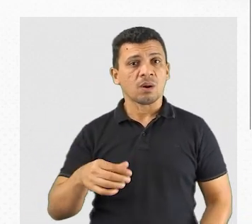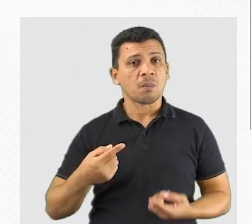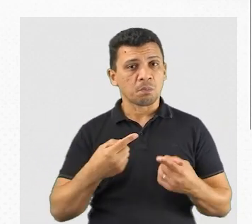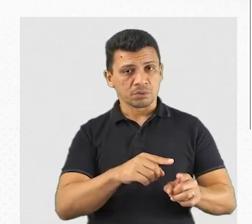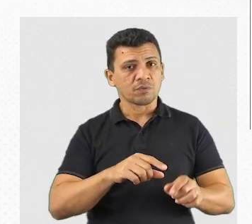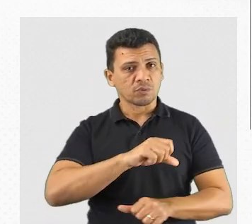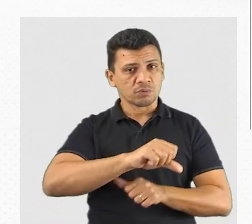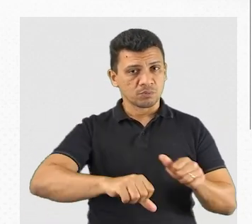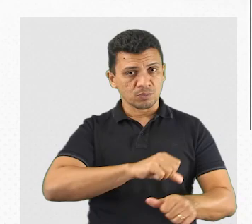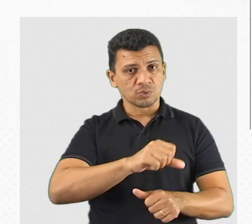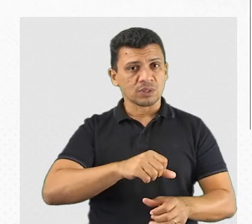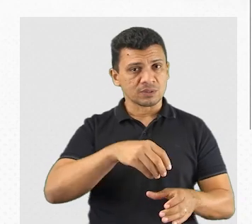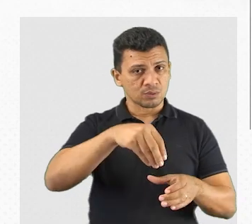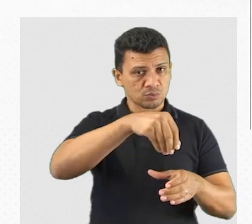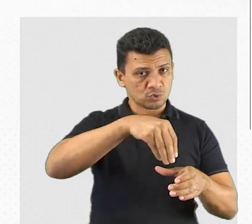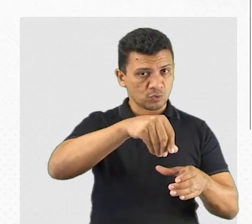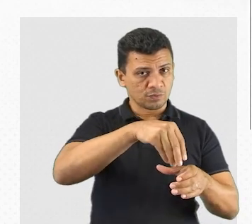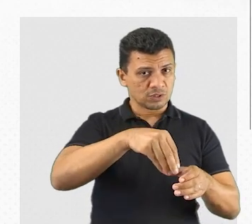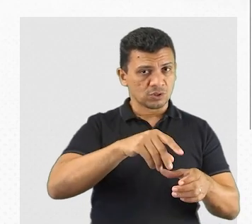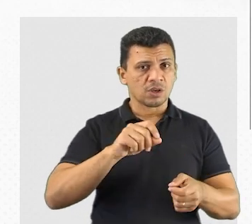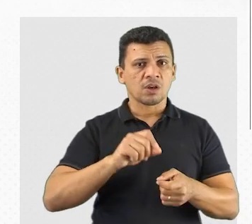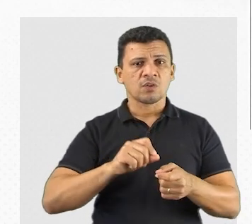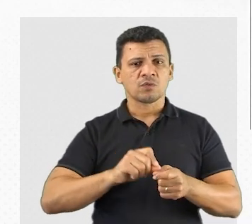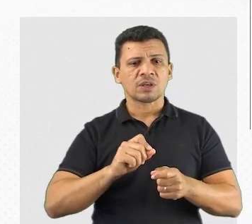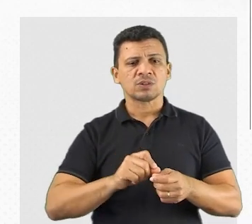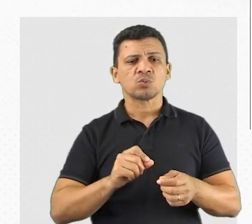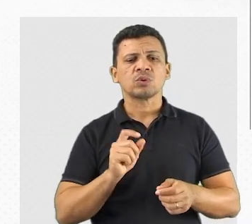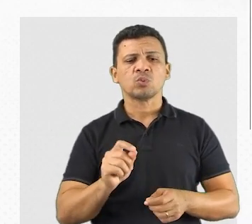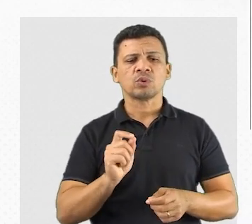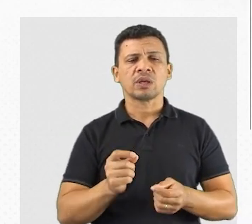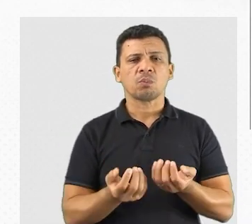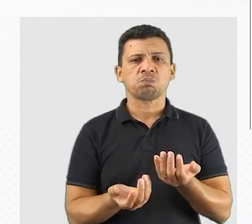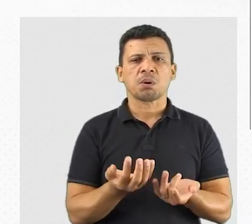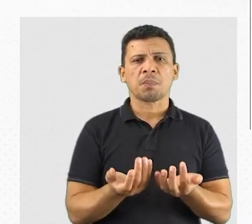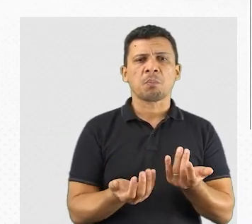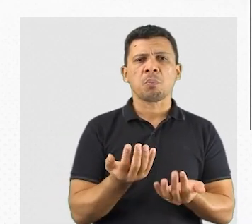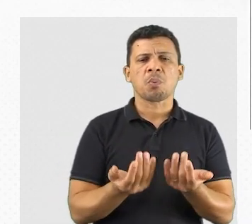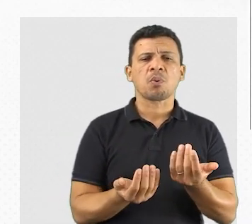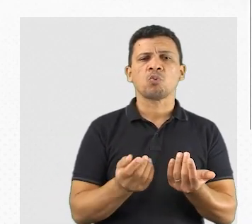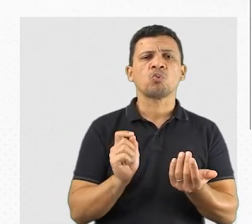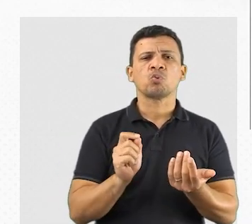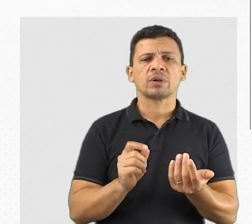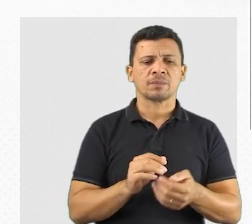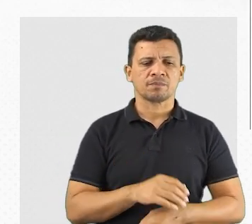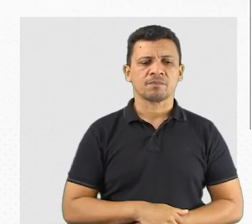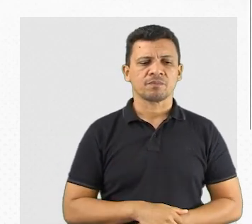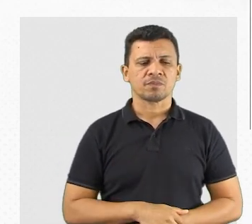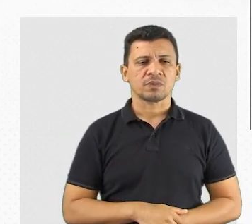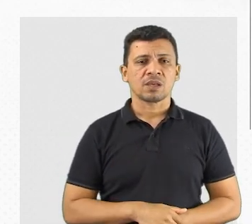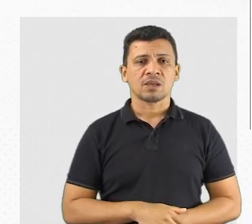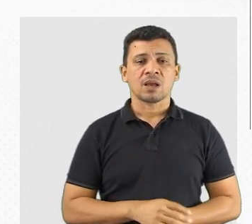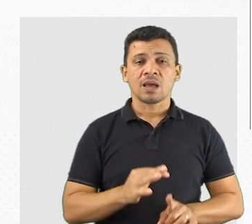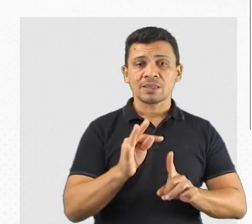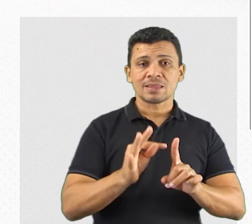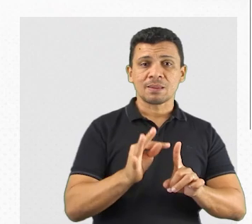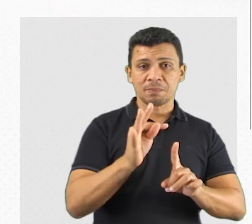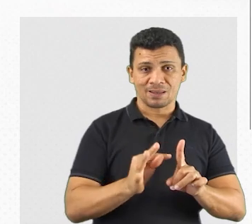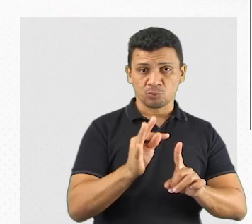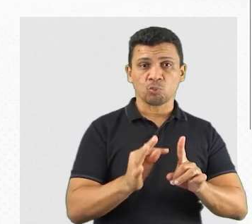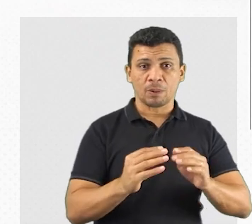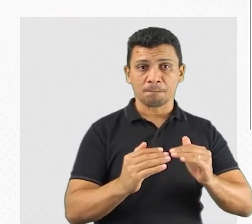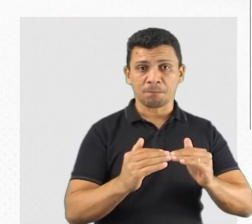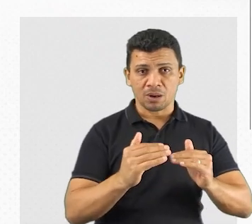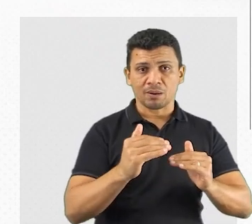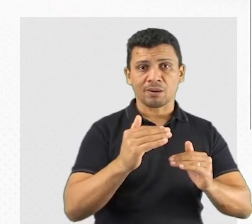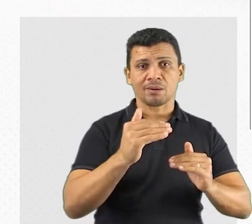no solvente. O que foi que ele fez com a ebulição? Tu lembra? Ele aumentou a temperatura de